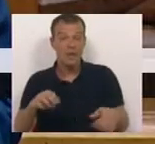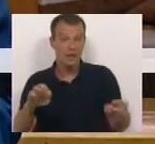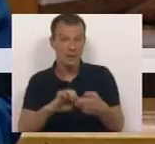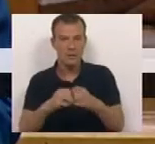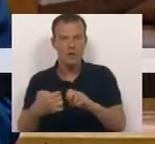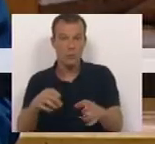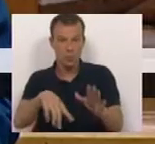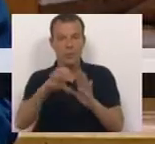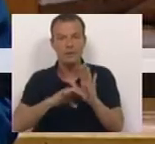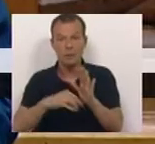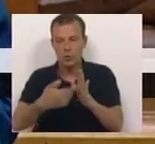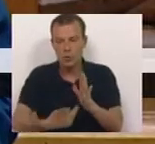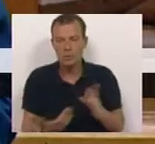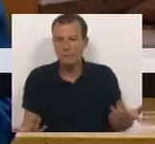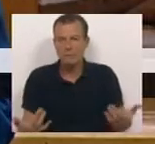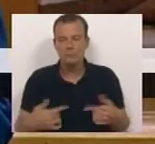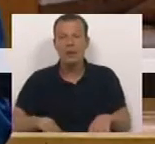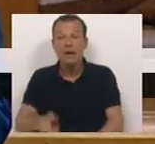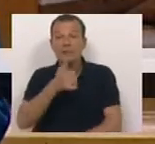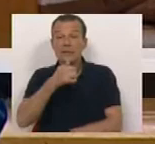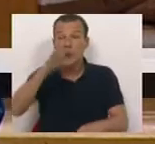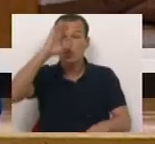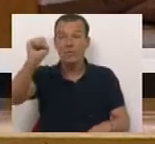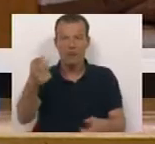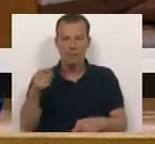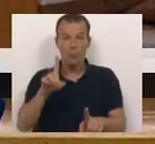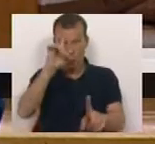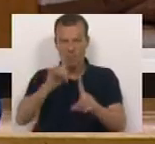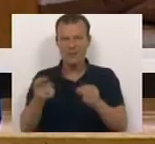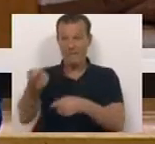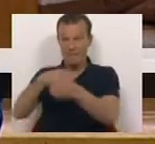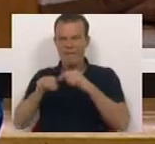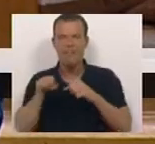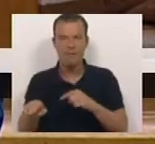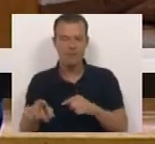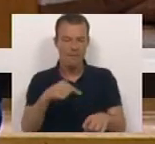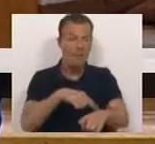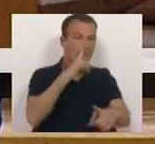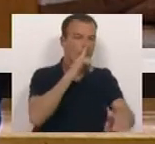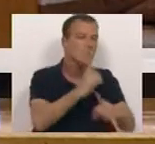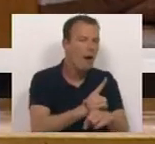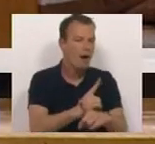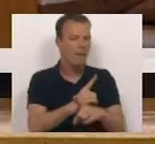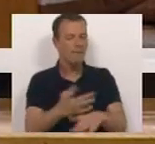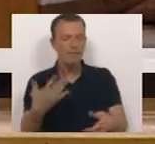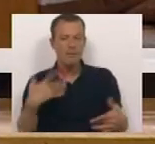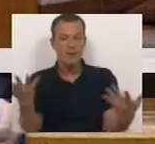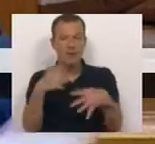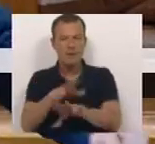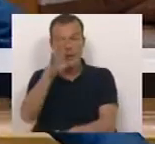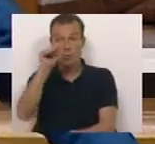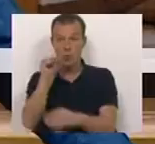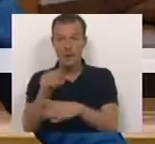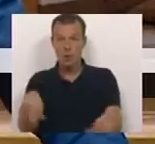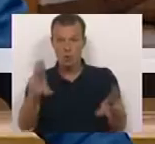circunstâncias, parece legítimo presumir que a decisão do Governo em vender e, ao mesmo tempo, excluir a possibilidade de integração do novo